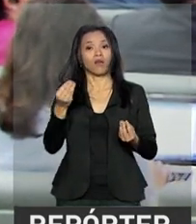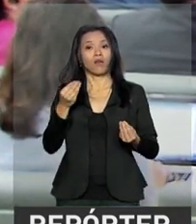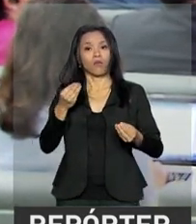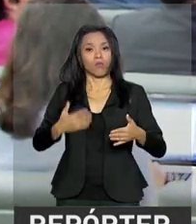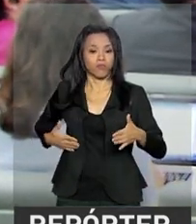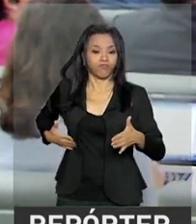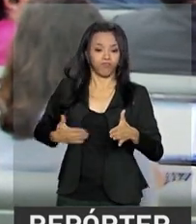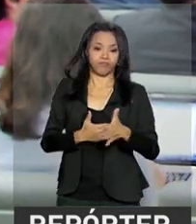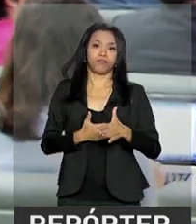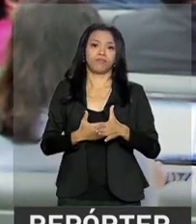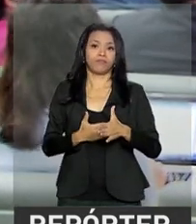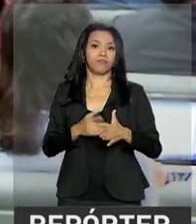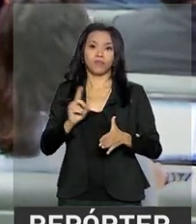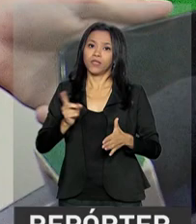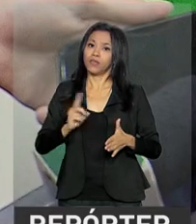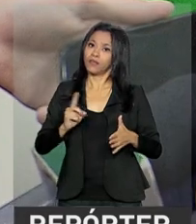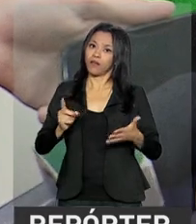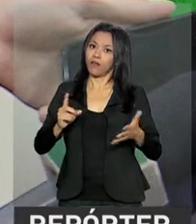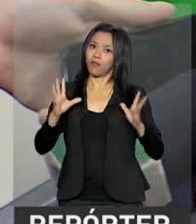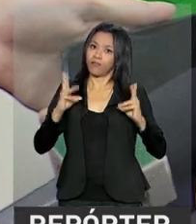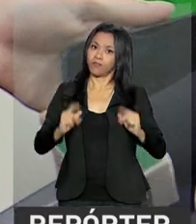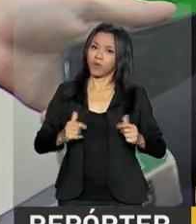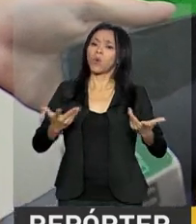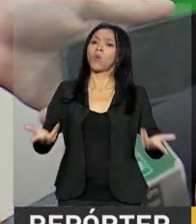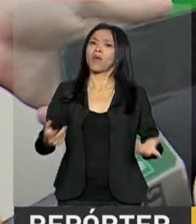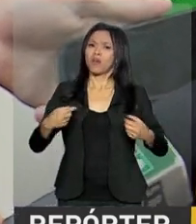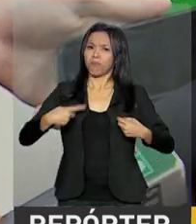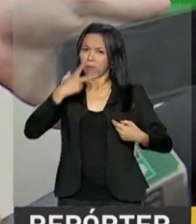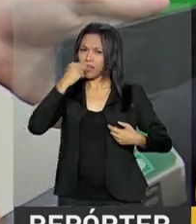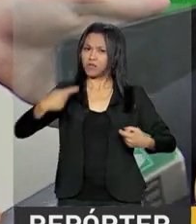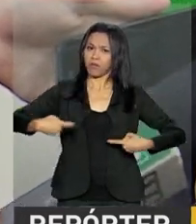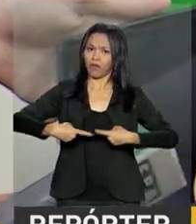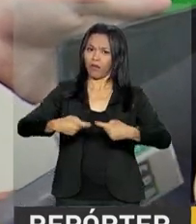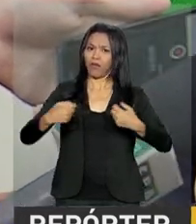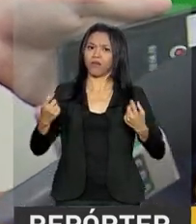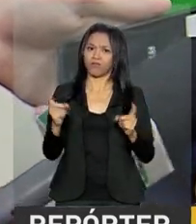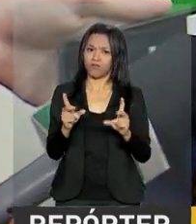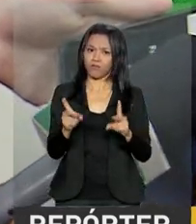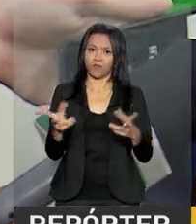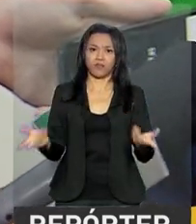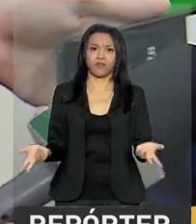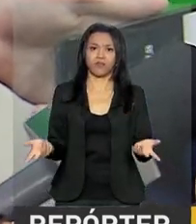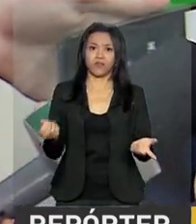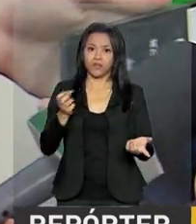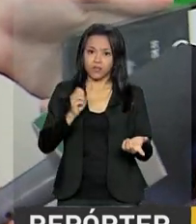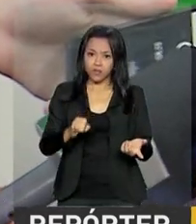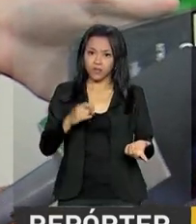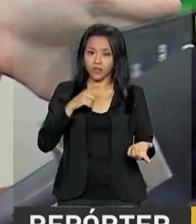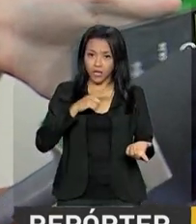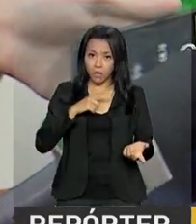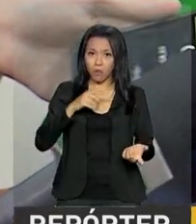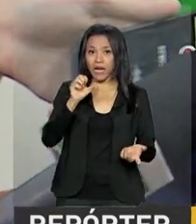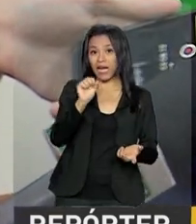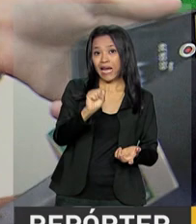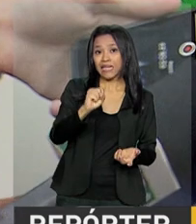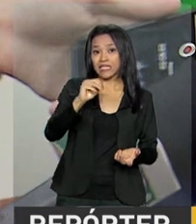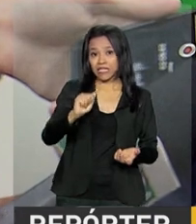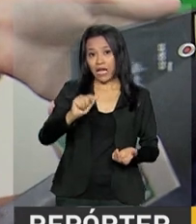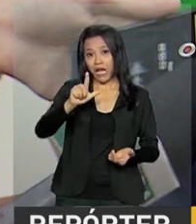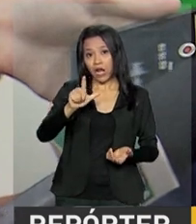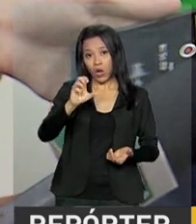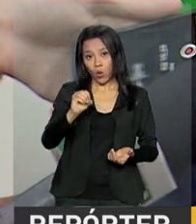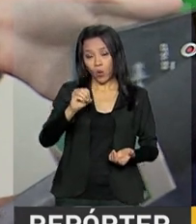e não sanitário uma guerra comercial porque se você tem é um tipo de salmonela aqui paga